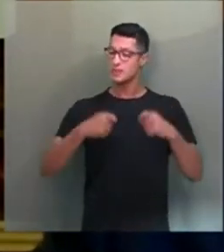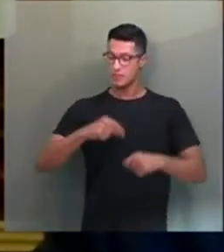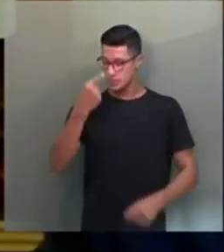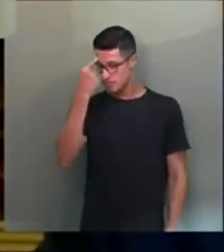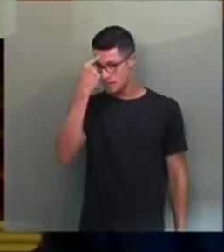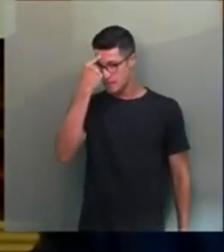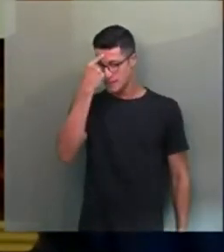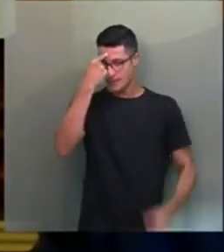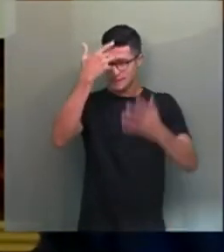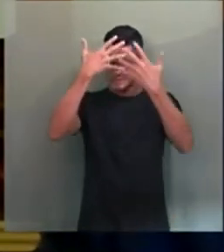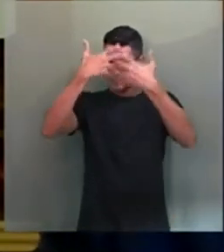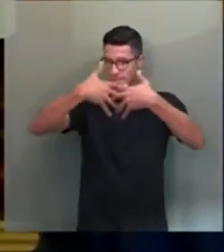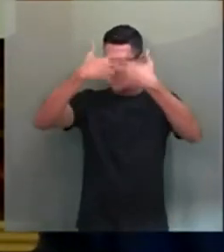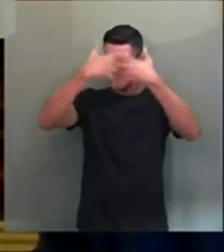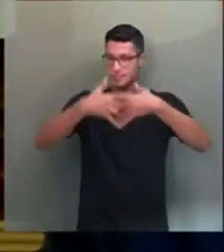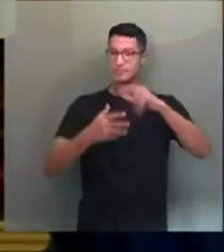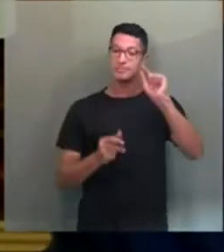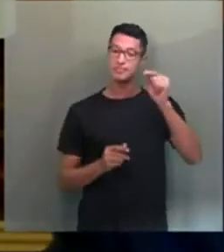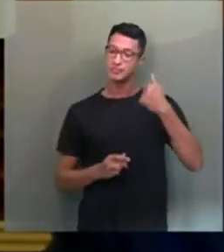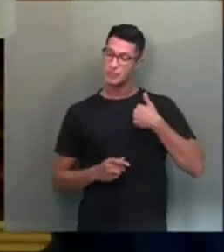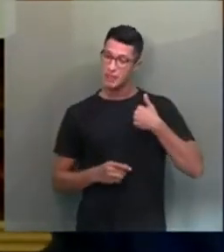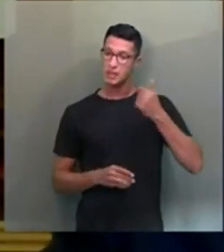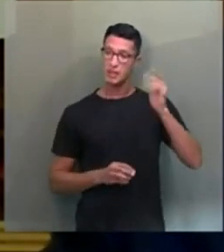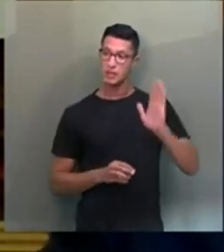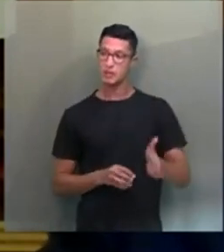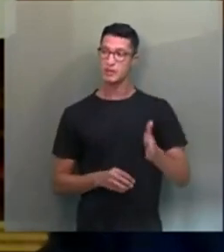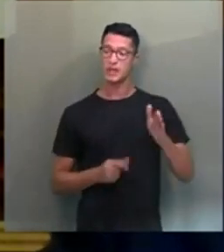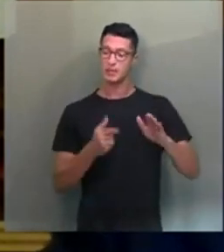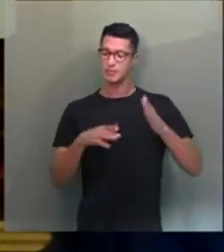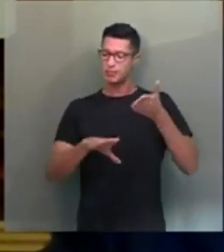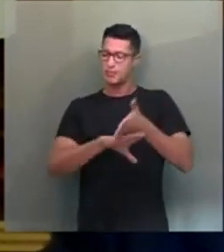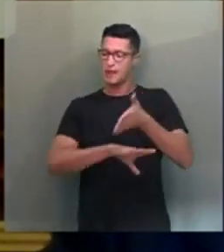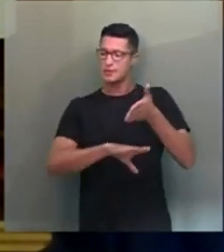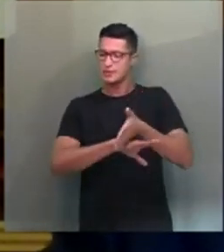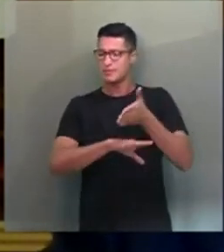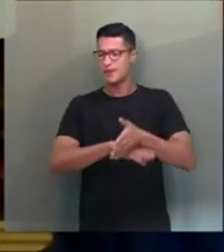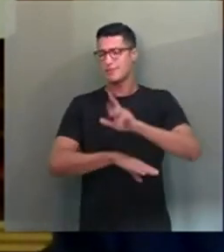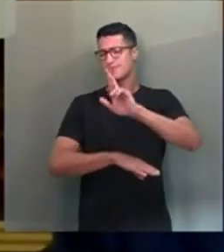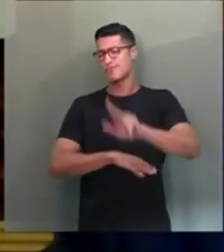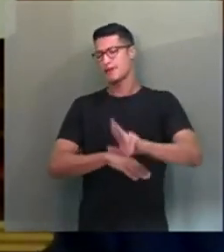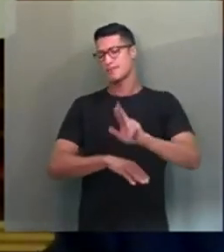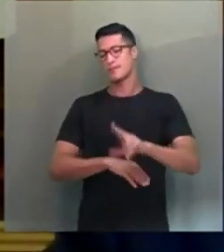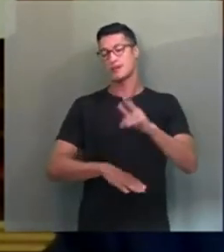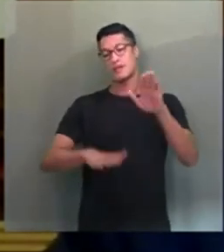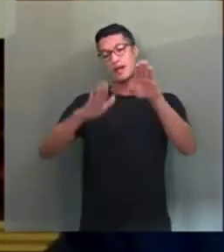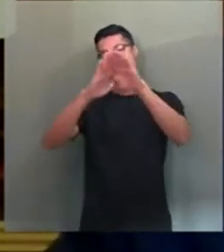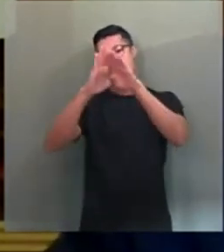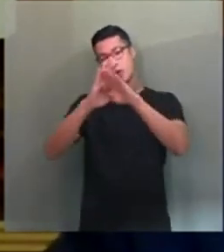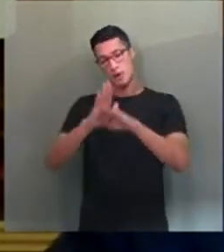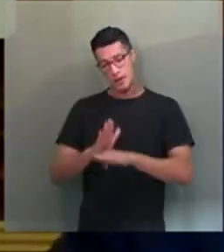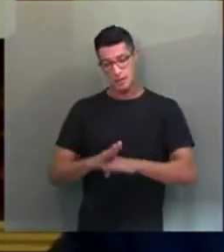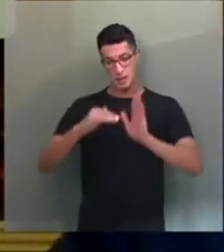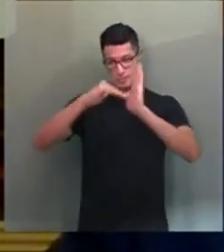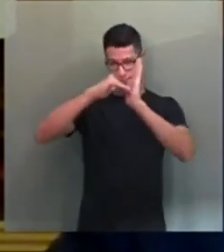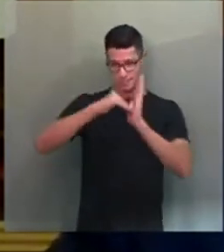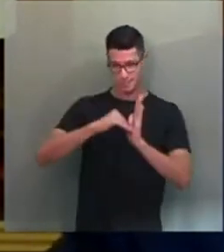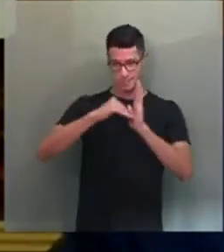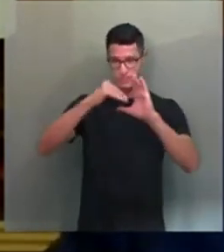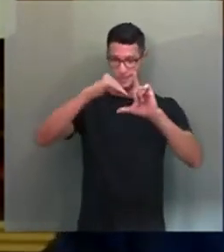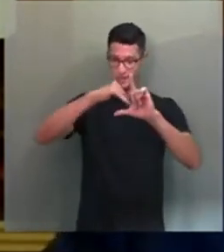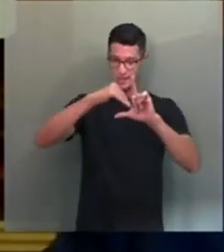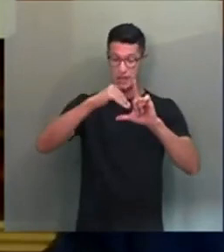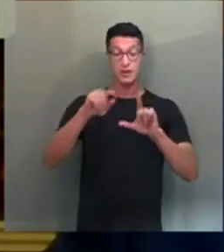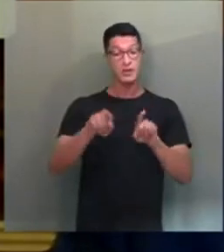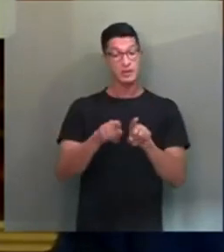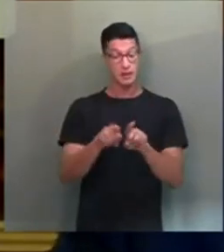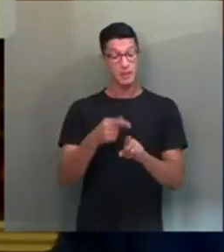pensar, né, que eu, inclusive, já participei tantas vezes da programação da Rádio Senado,